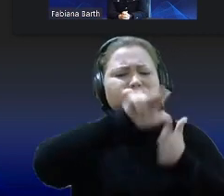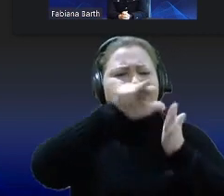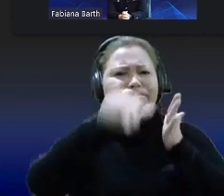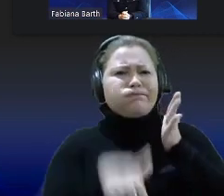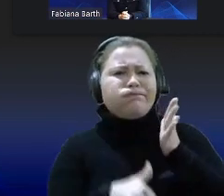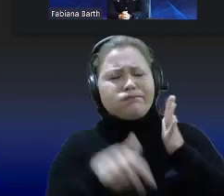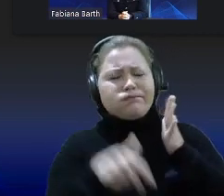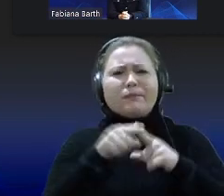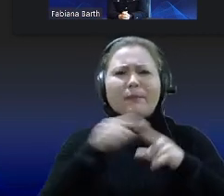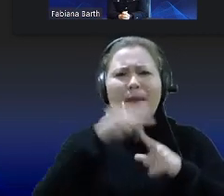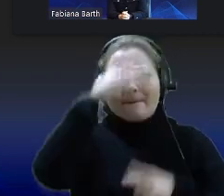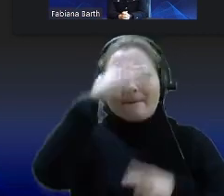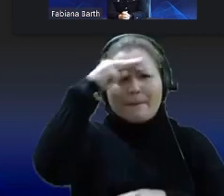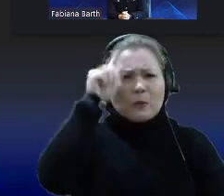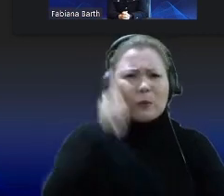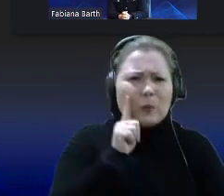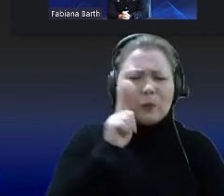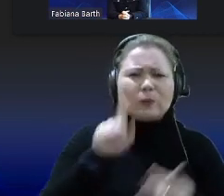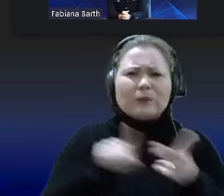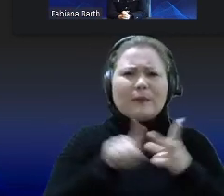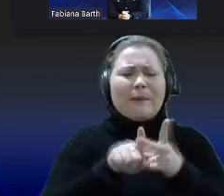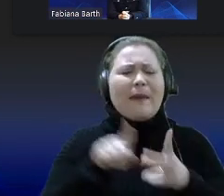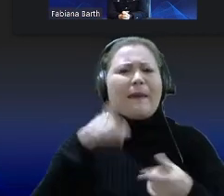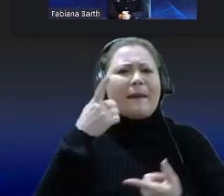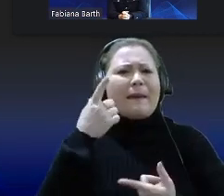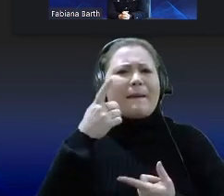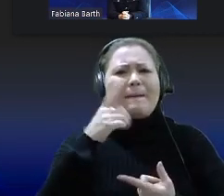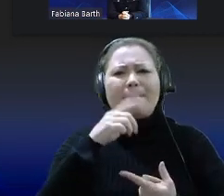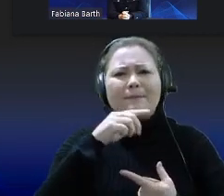situações, Mato Grosso, Pantanal,